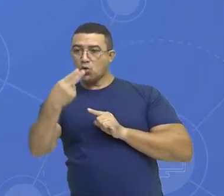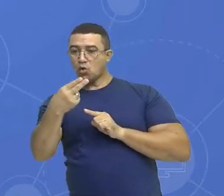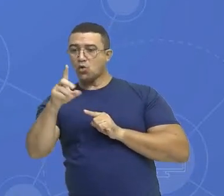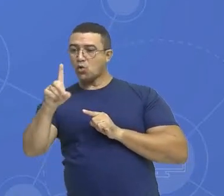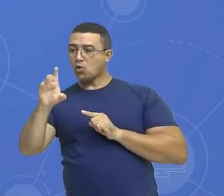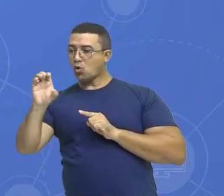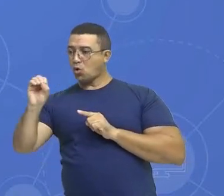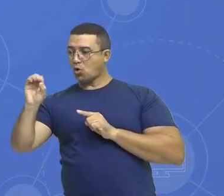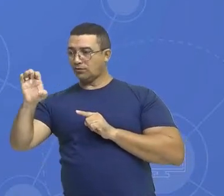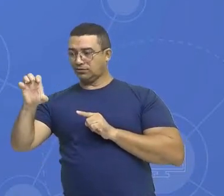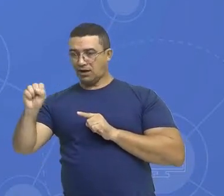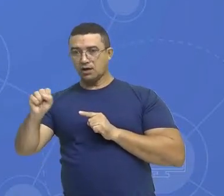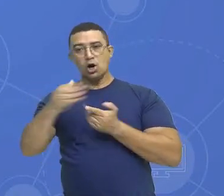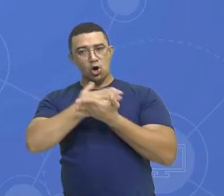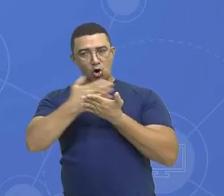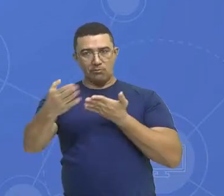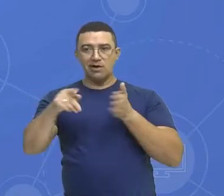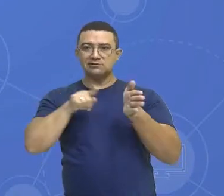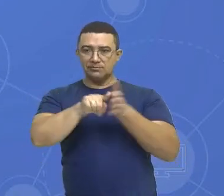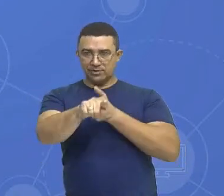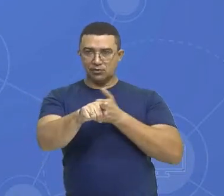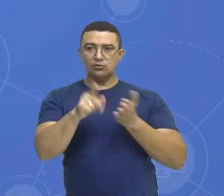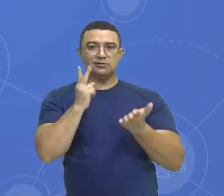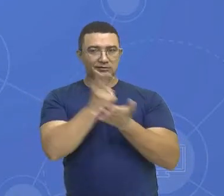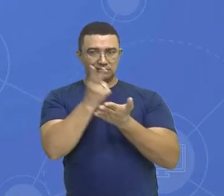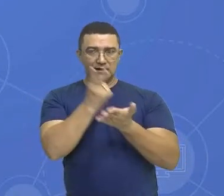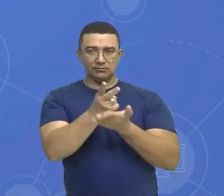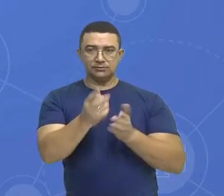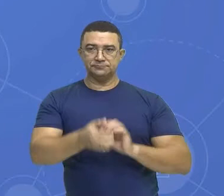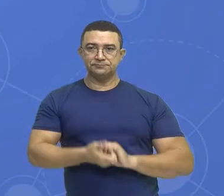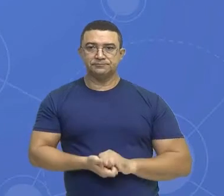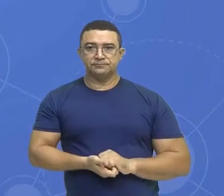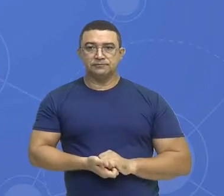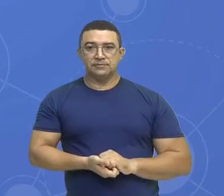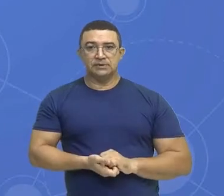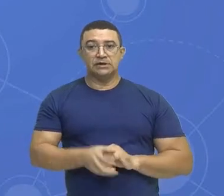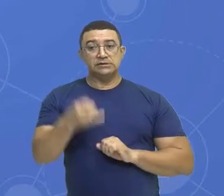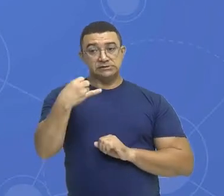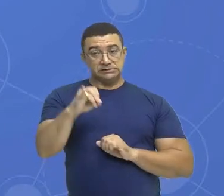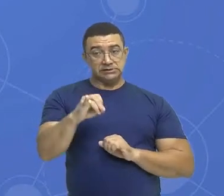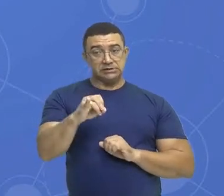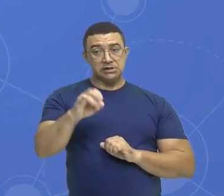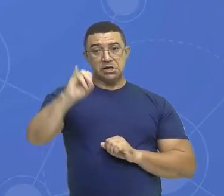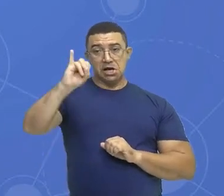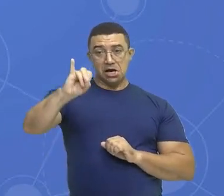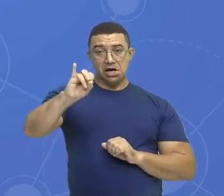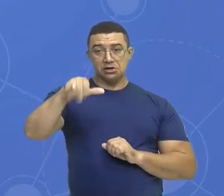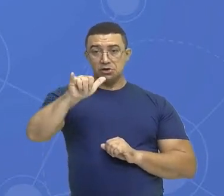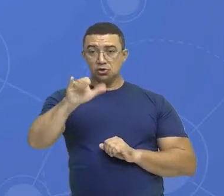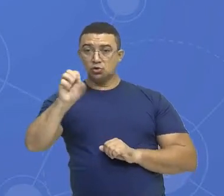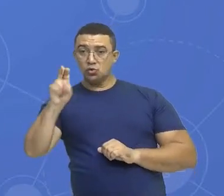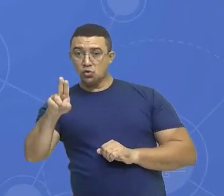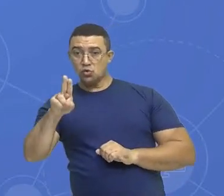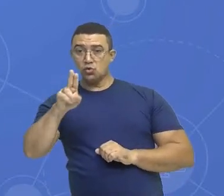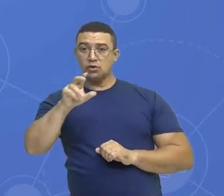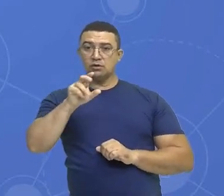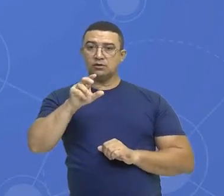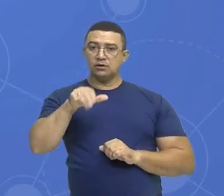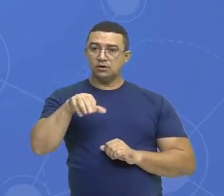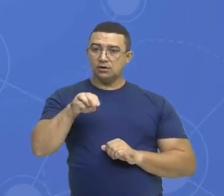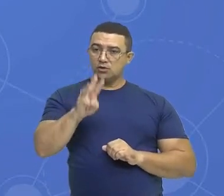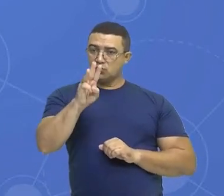a minha pergunta no the simple present com um desses verbos. Se for um sujeito, I, you, we,